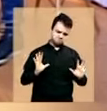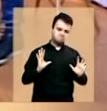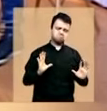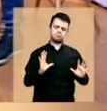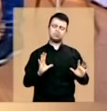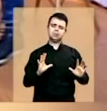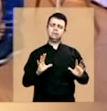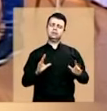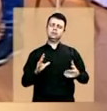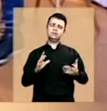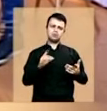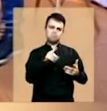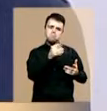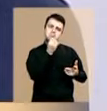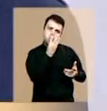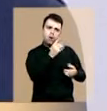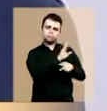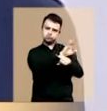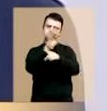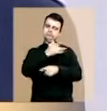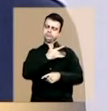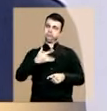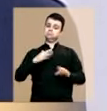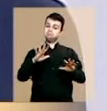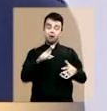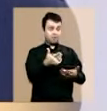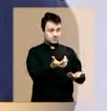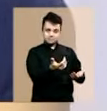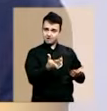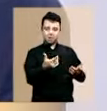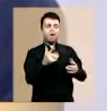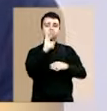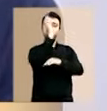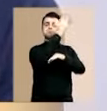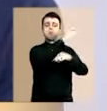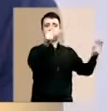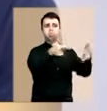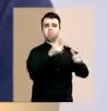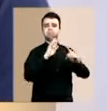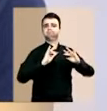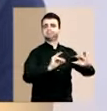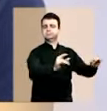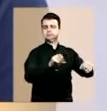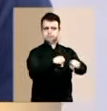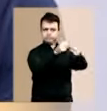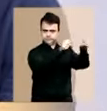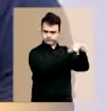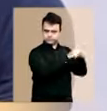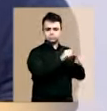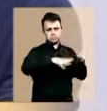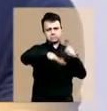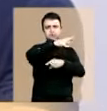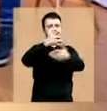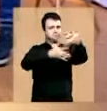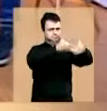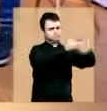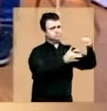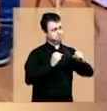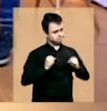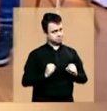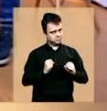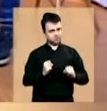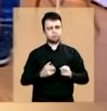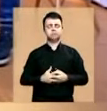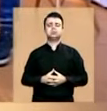bem, aquele alimento vai fazer um pouco melhor para a saúde, mas não necessariamente ele vai fazer bem para o meio ambiente. Fazer bem para o meio ambiente ou para a sociedade, de uma forma geral,